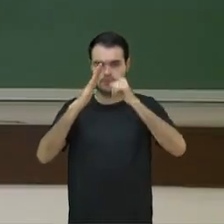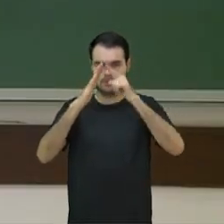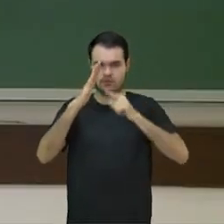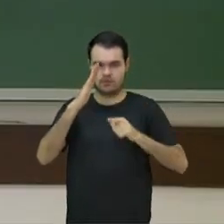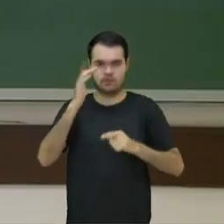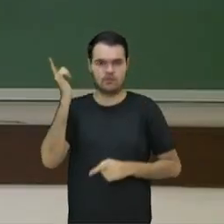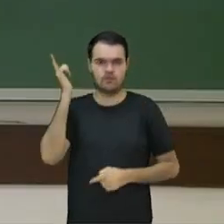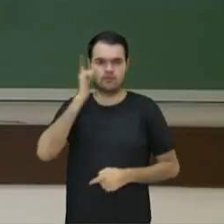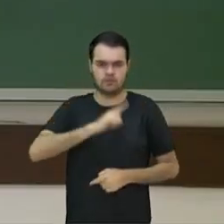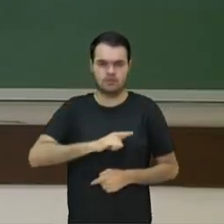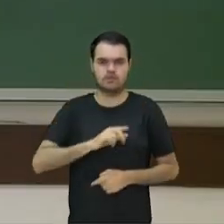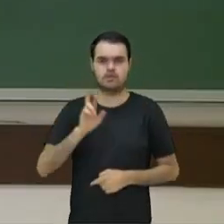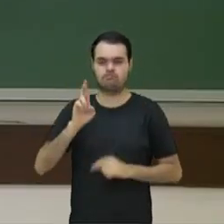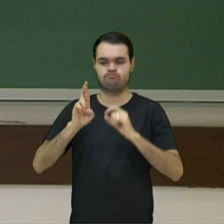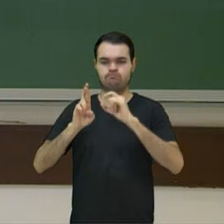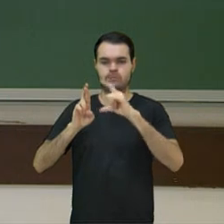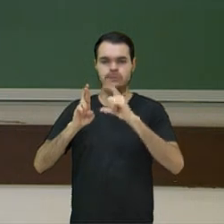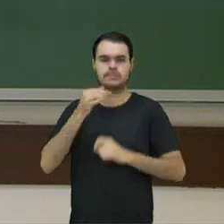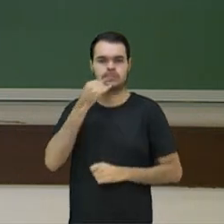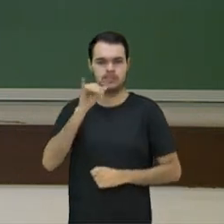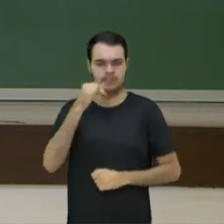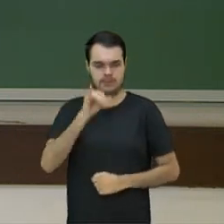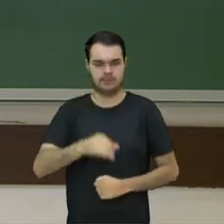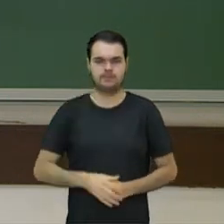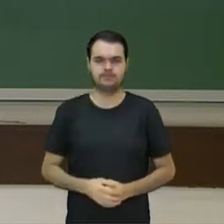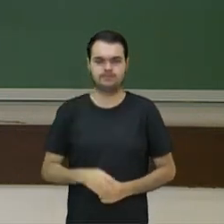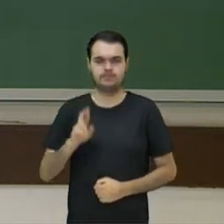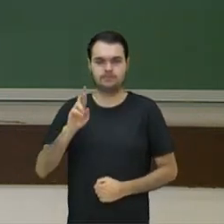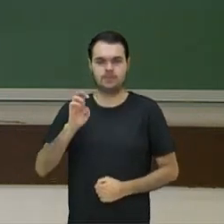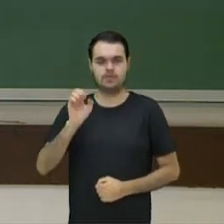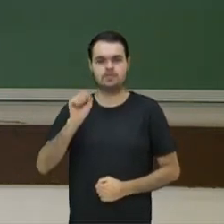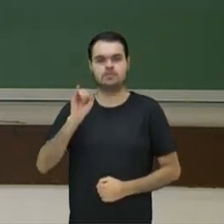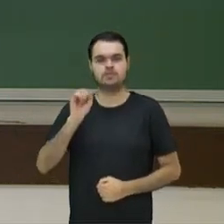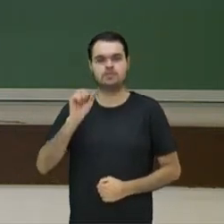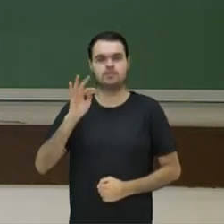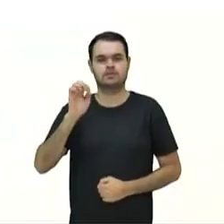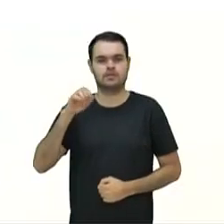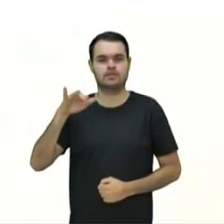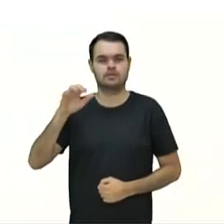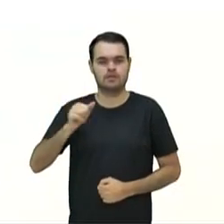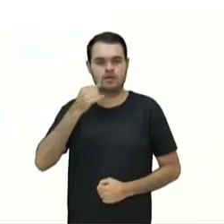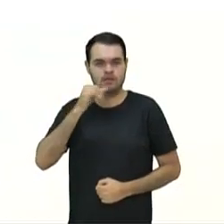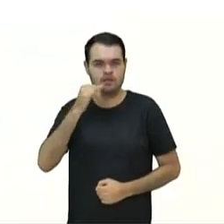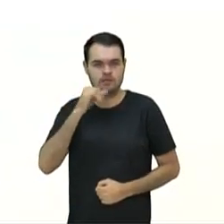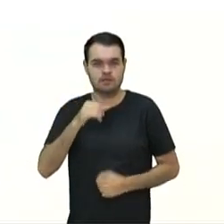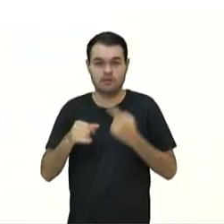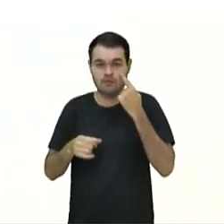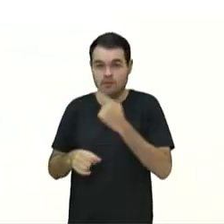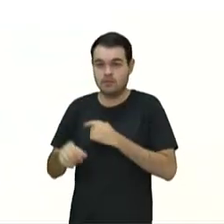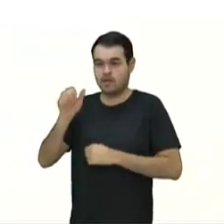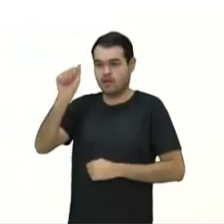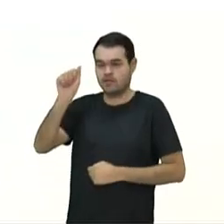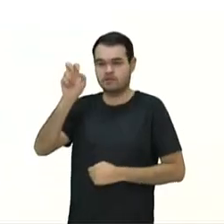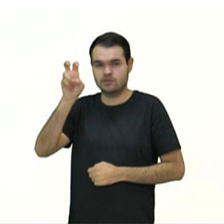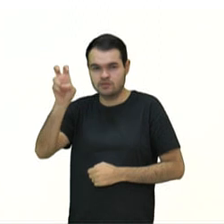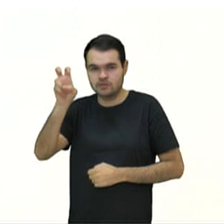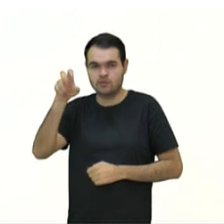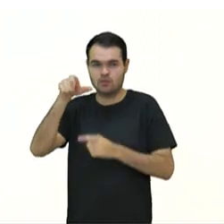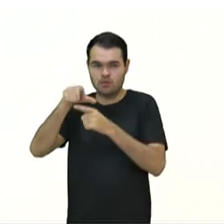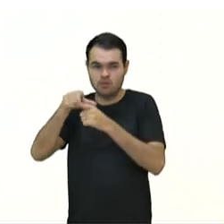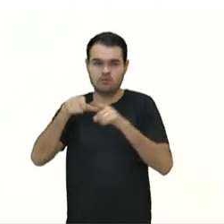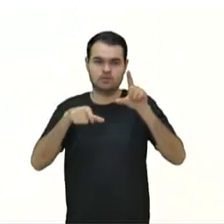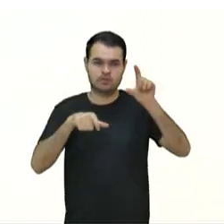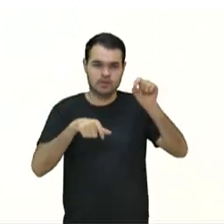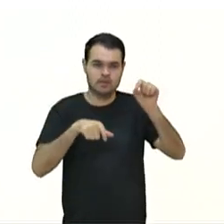a resistência elétrica. Então nós vimos aqui que então na letra A tem 5 ohms e na letra B 10